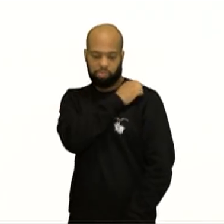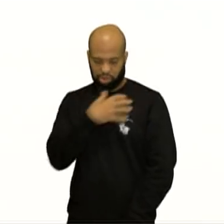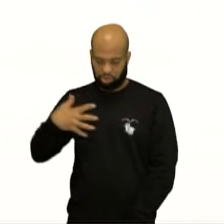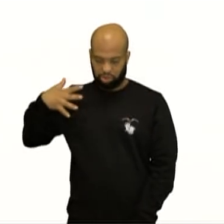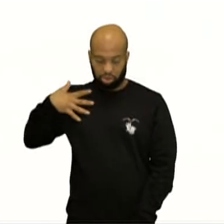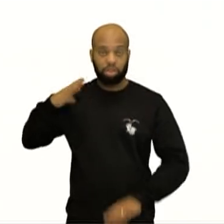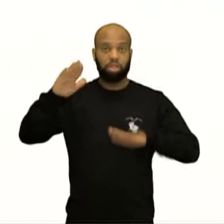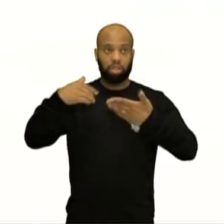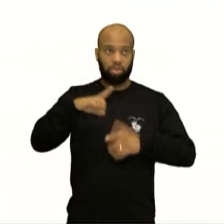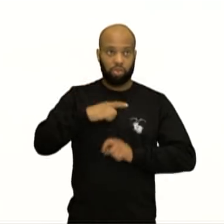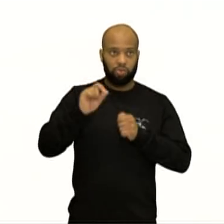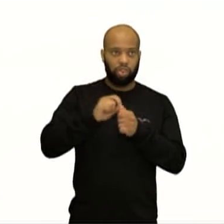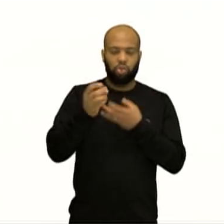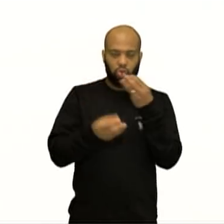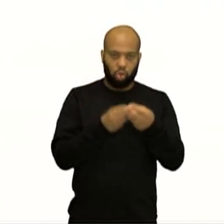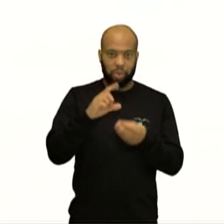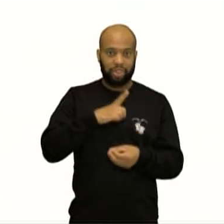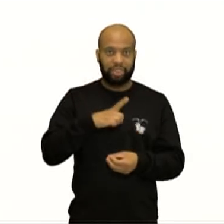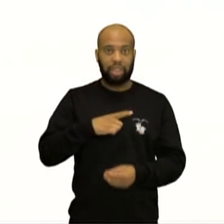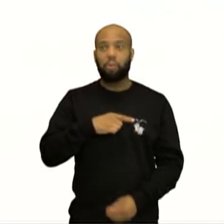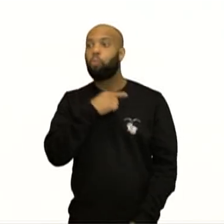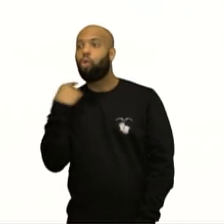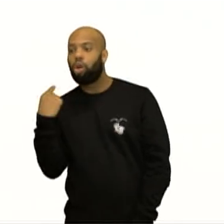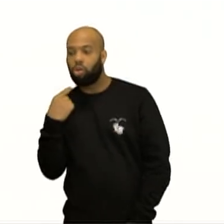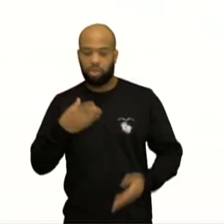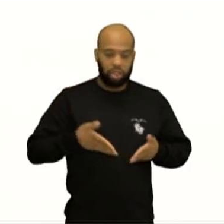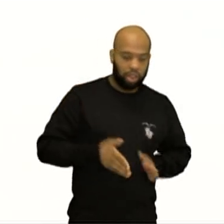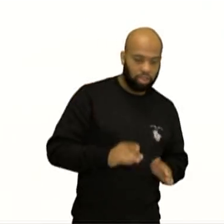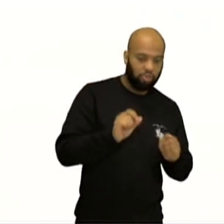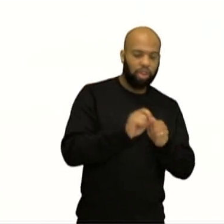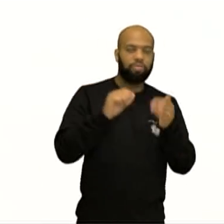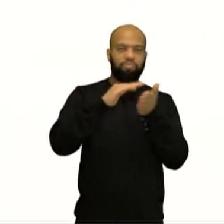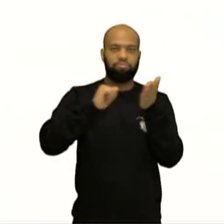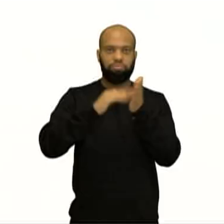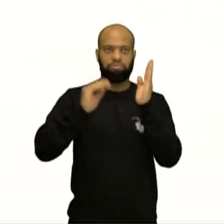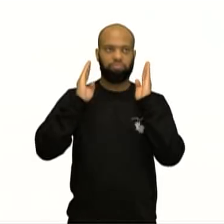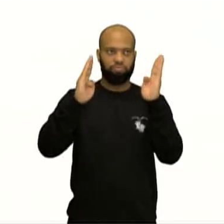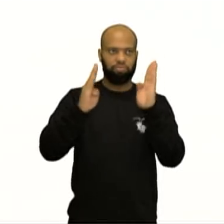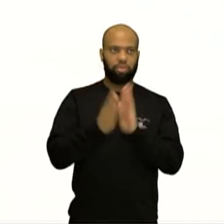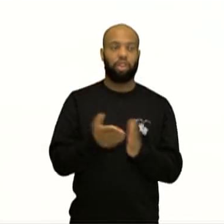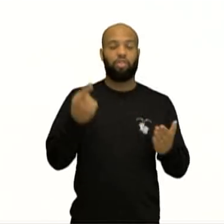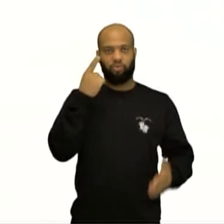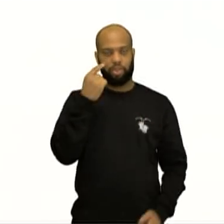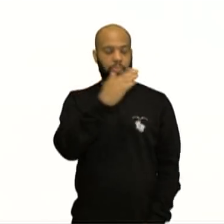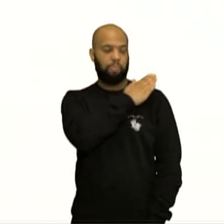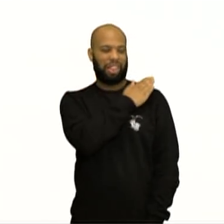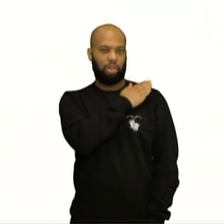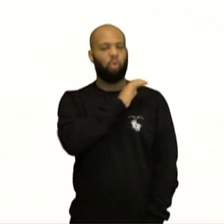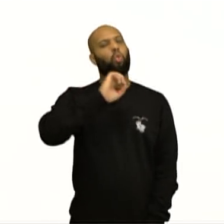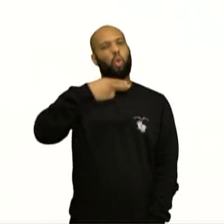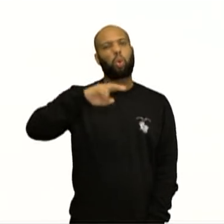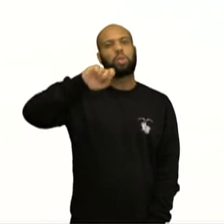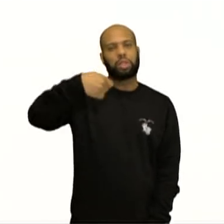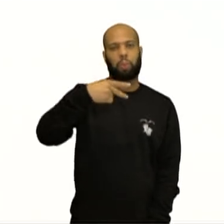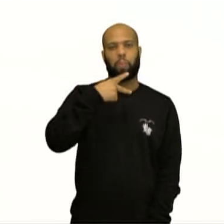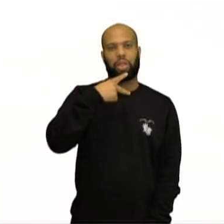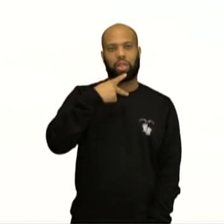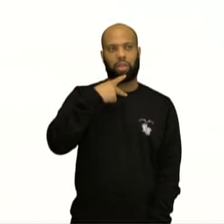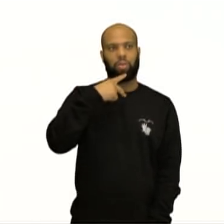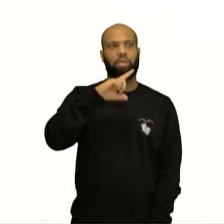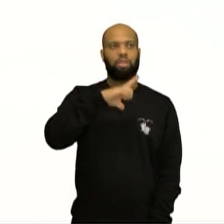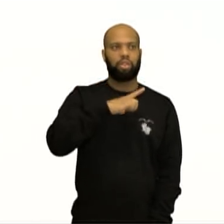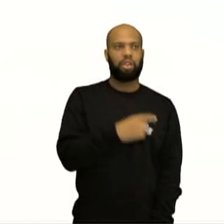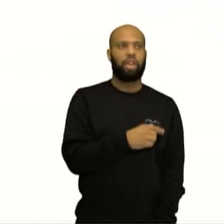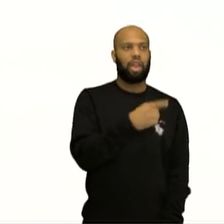morte menos o ano de nascimento. Então é só aplicar. Para Platão, ano de morte menos